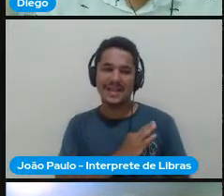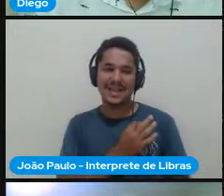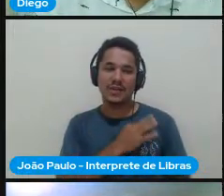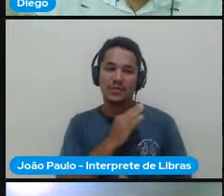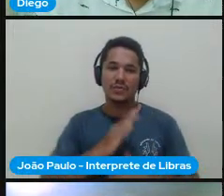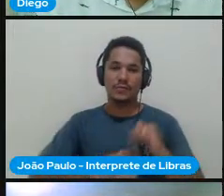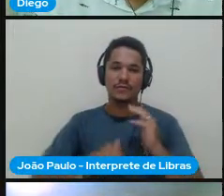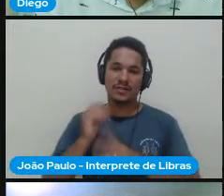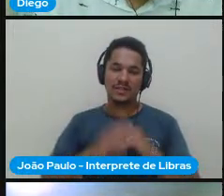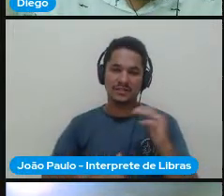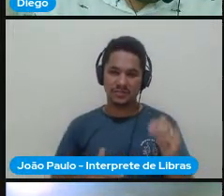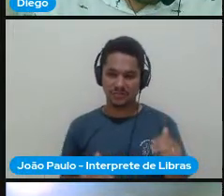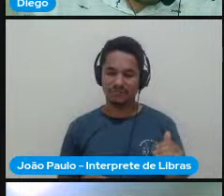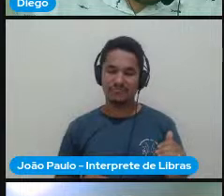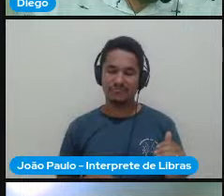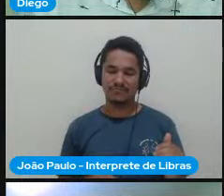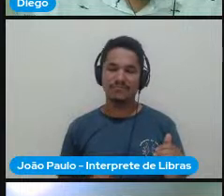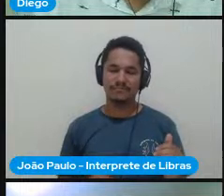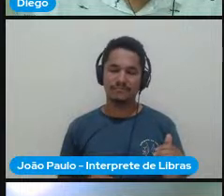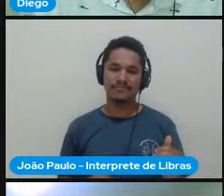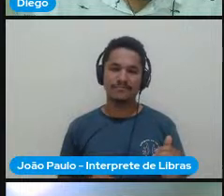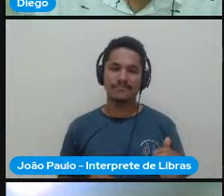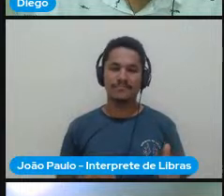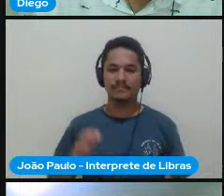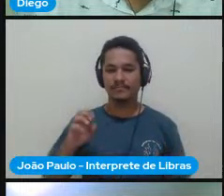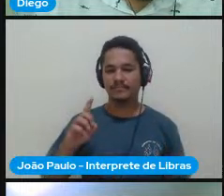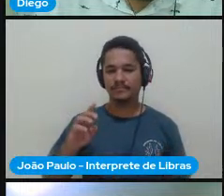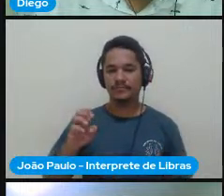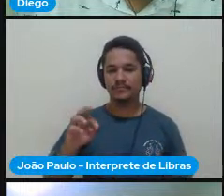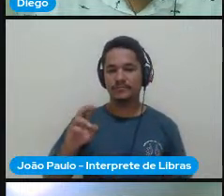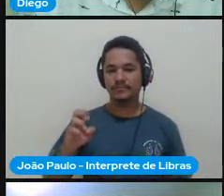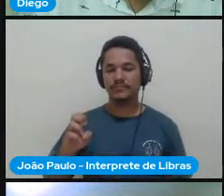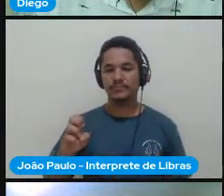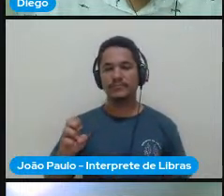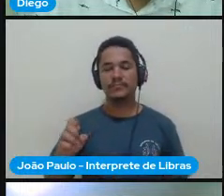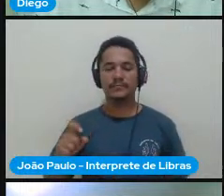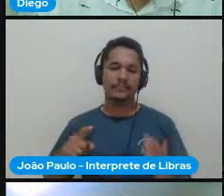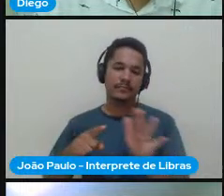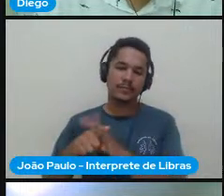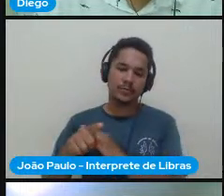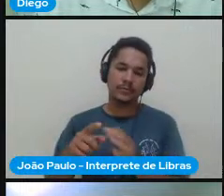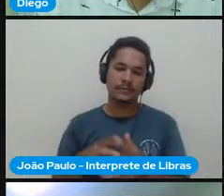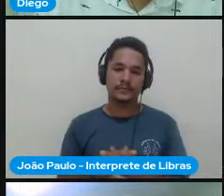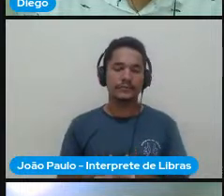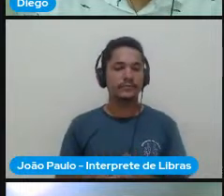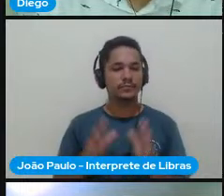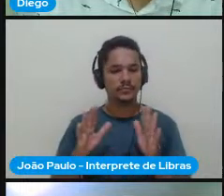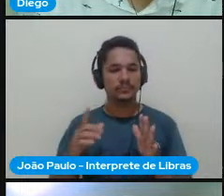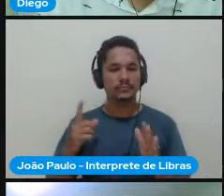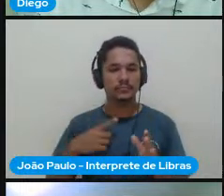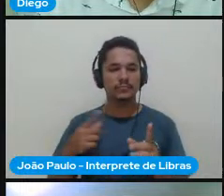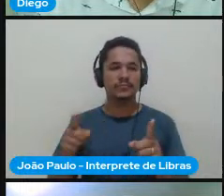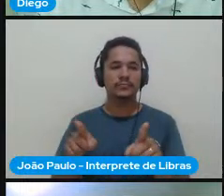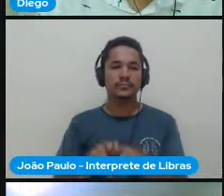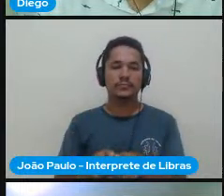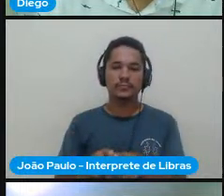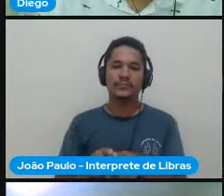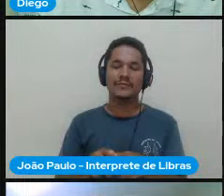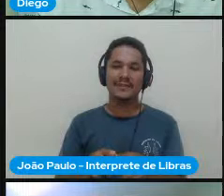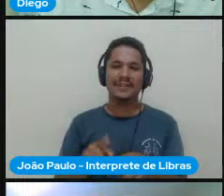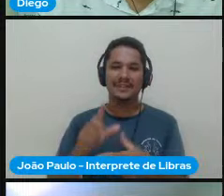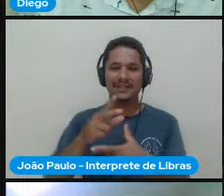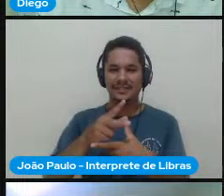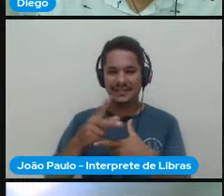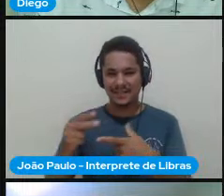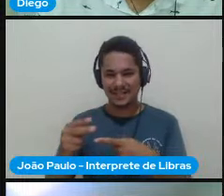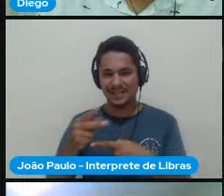técnico-profissionalizantes, tá bom? É o Éder da Cônigo Raimundo Trindade. Mas nós temos a parceria, somente o Senac, que é um parceiro que está